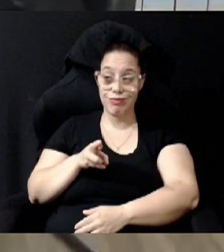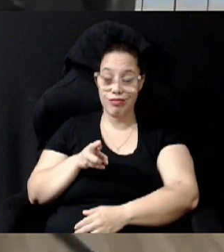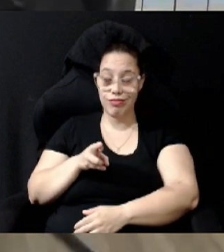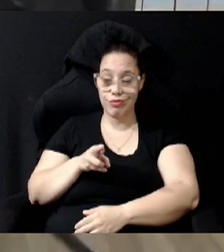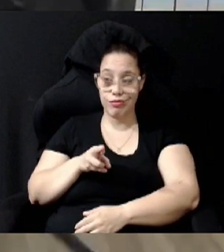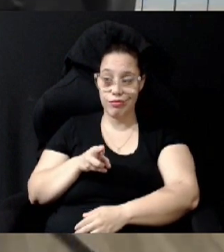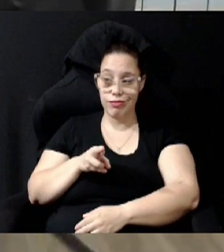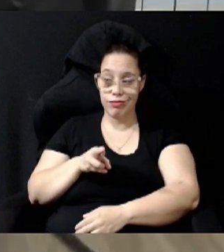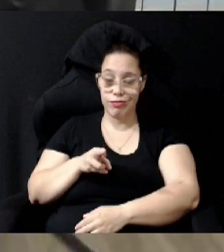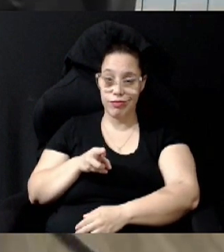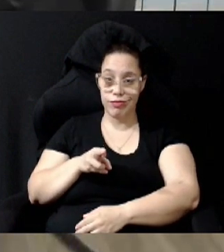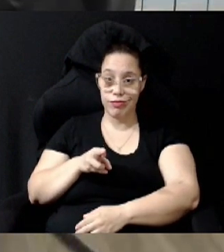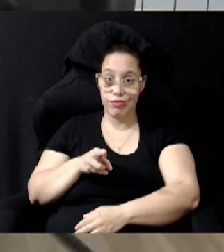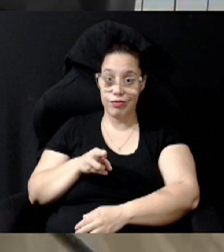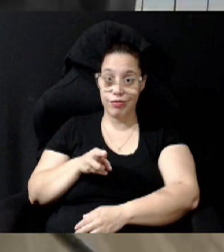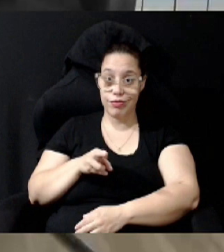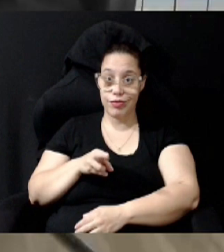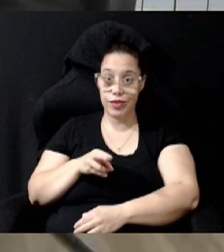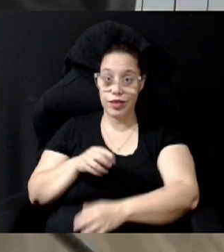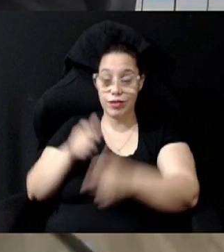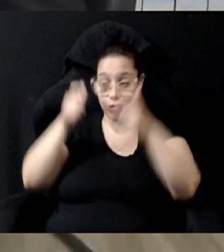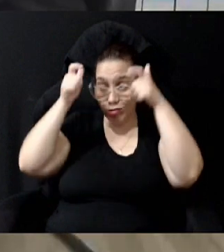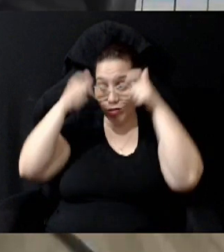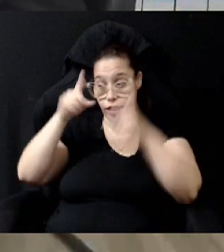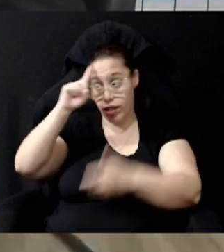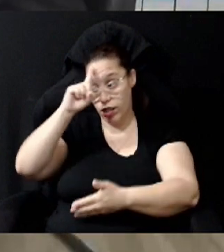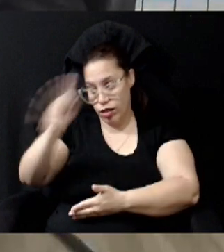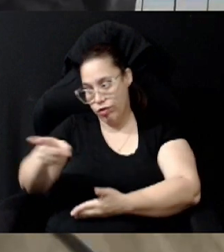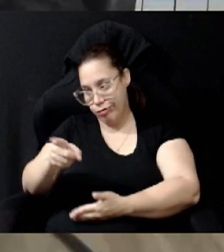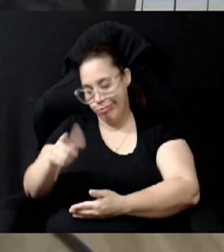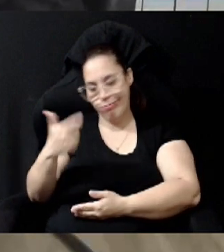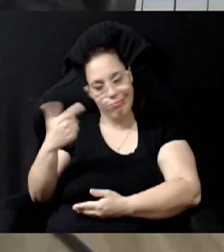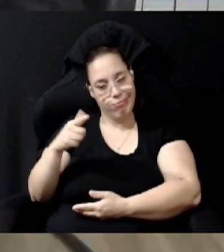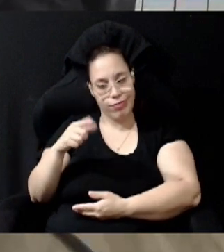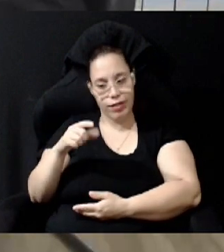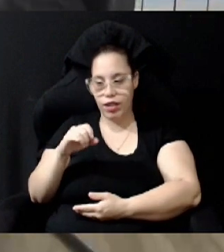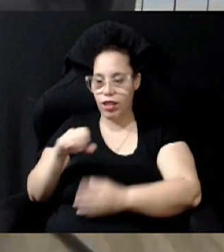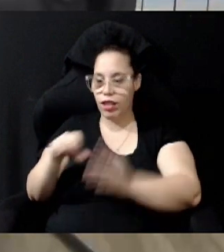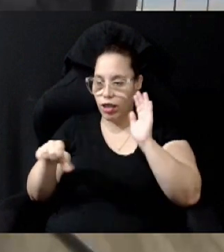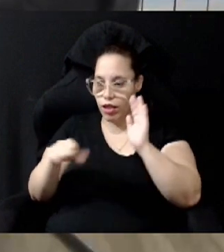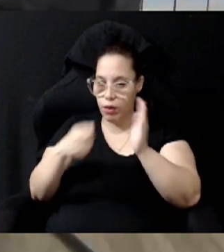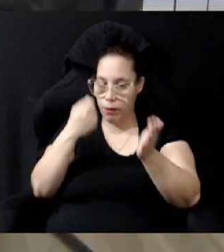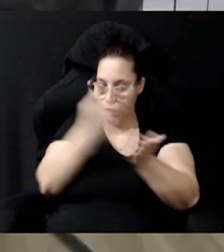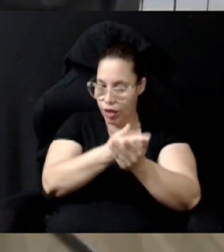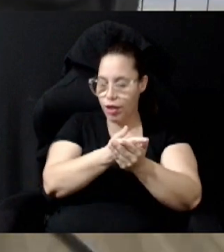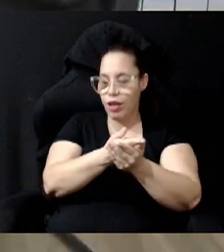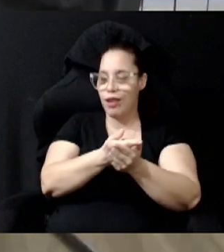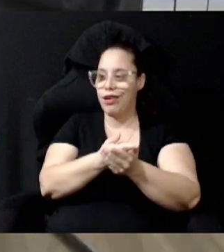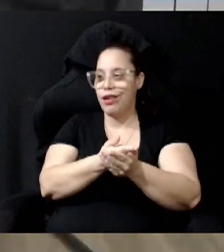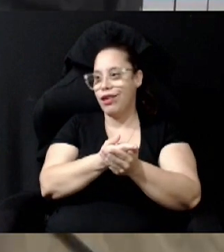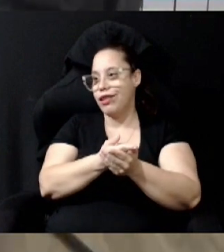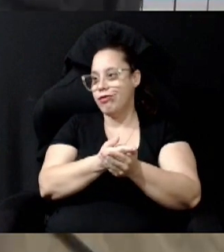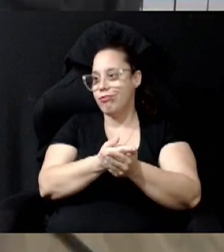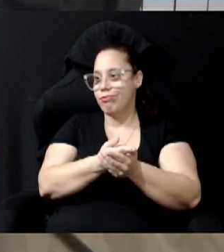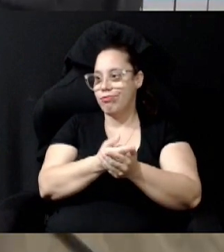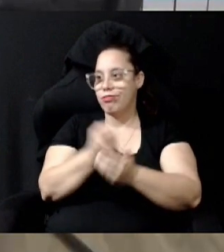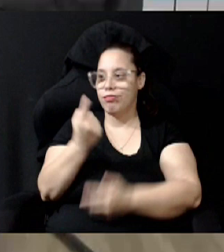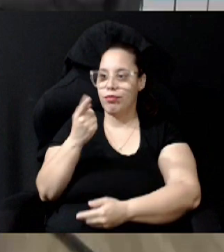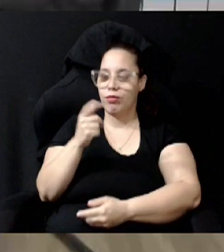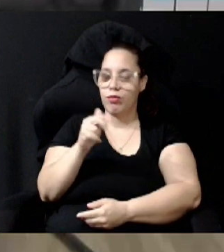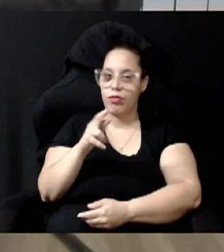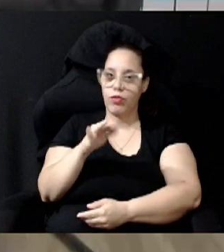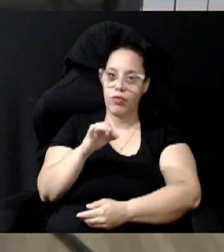ao fato de o imperador ter decidido não indenizá-los, né? Primeiro golpe. Marechal Deodoro deveria